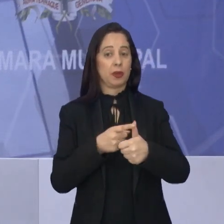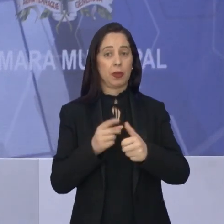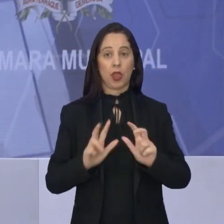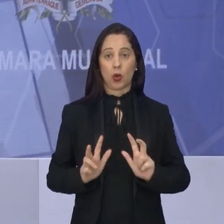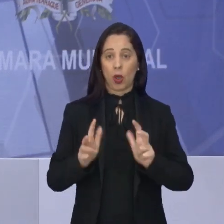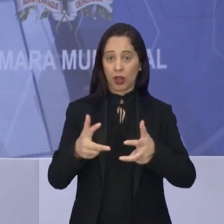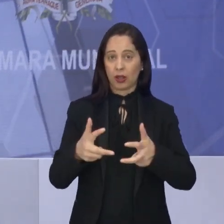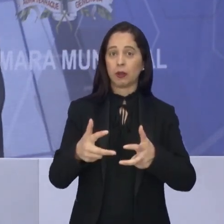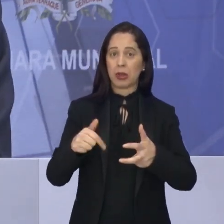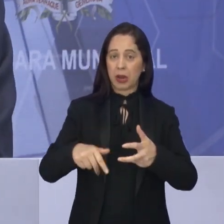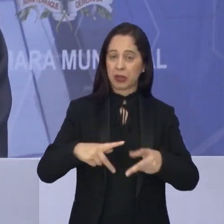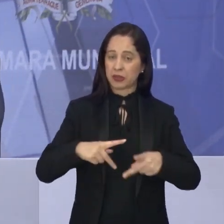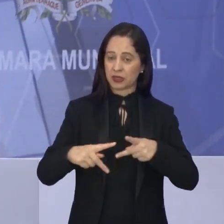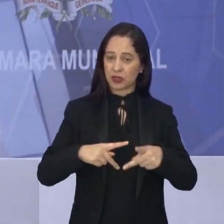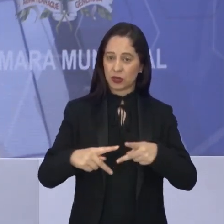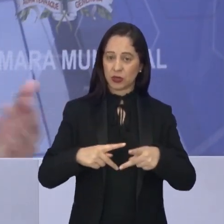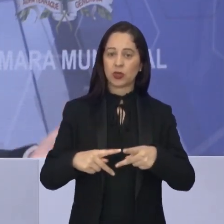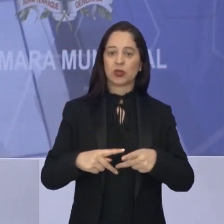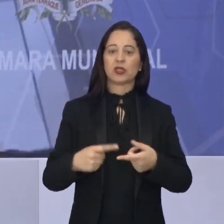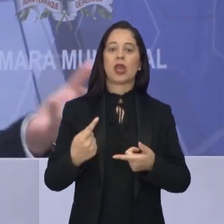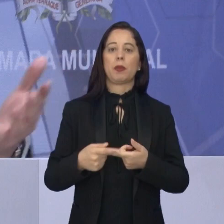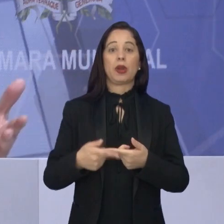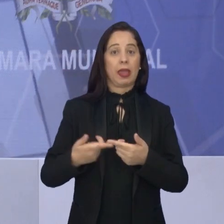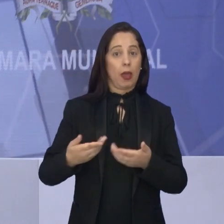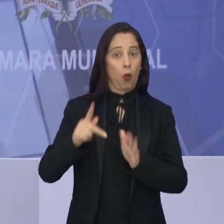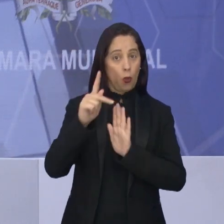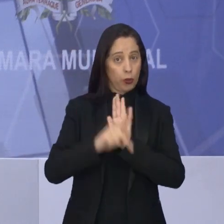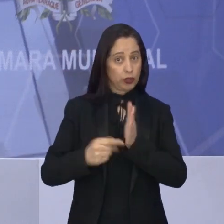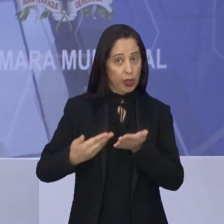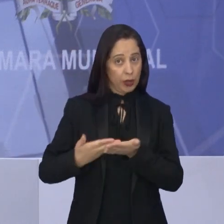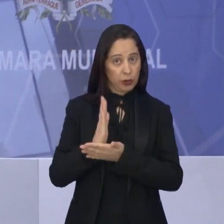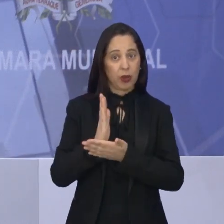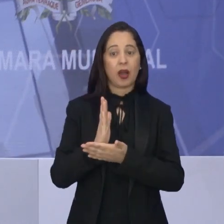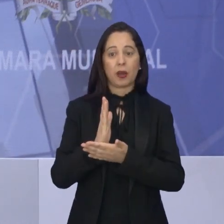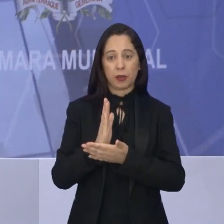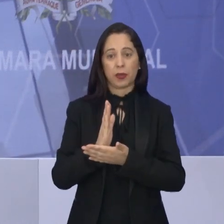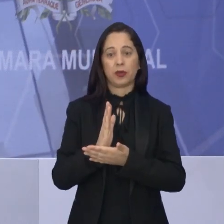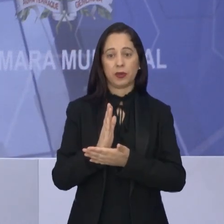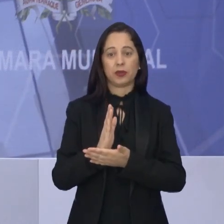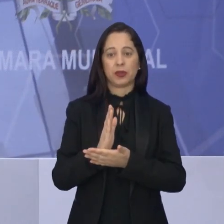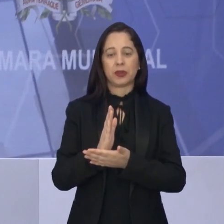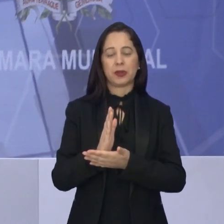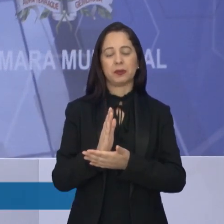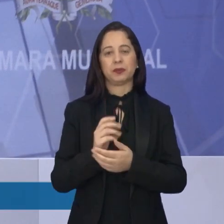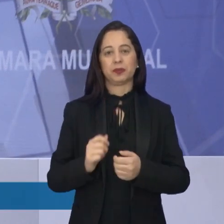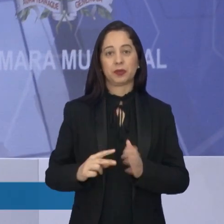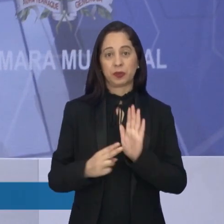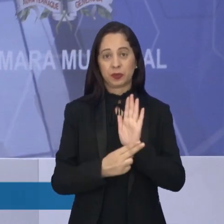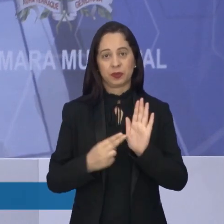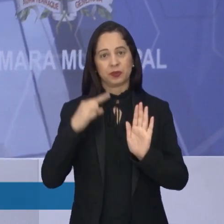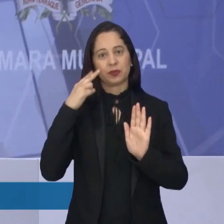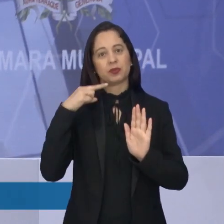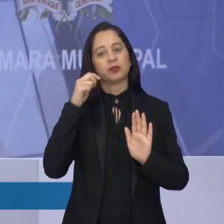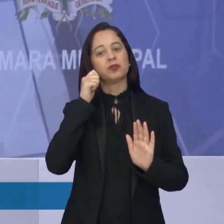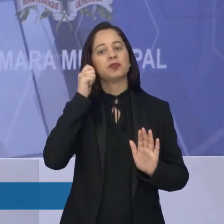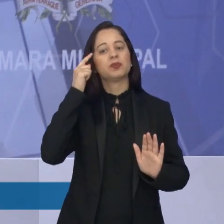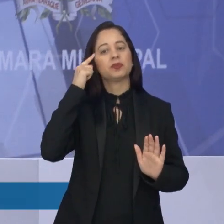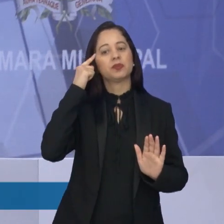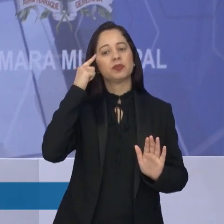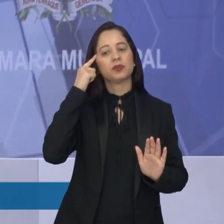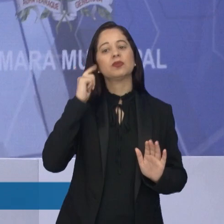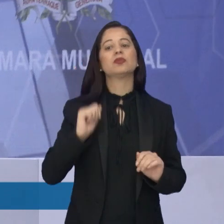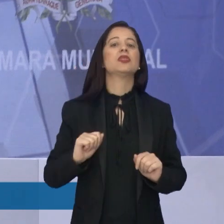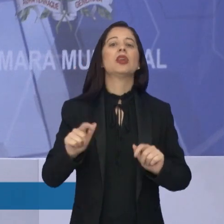de Vereadores de São José dos Campos, pela aprovação do projeto submetido pela vereadora Amélia,